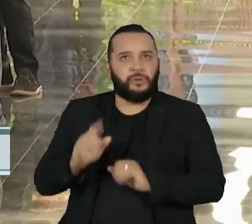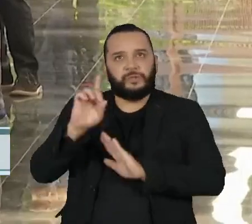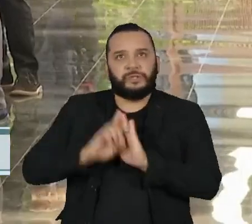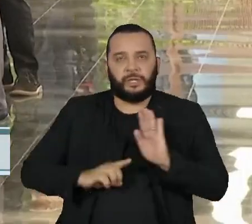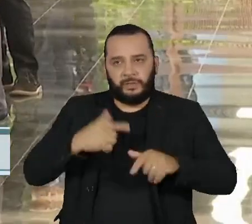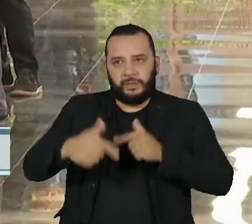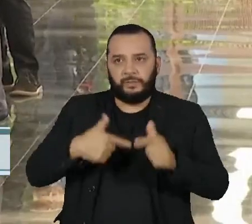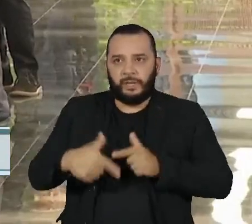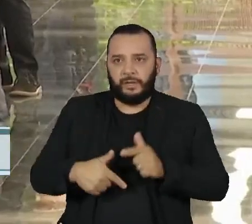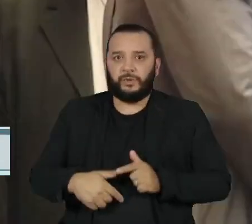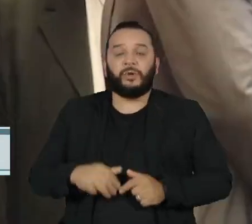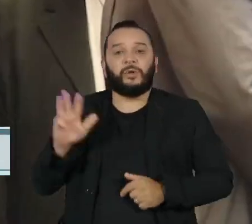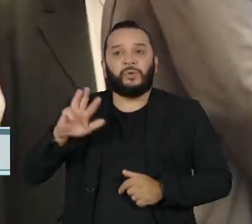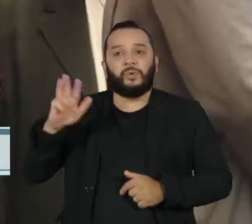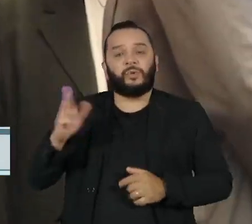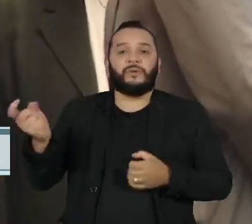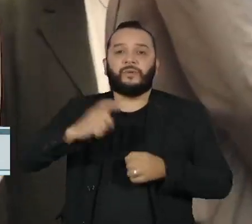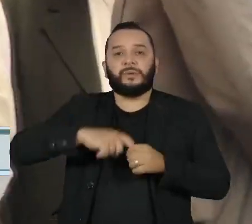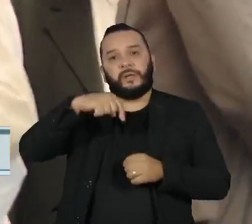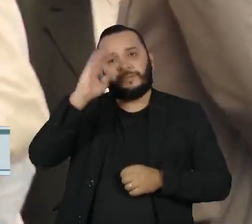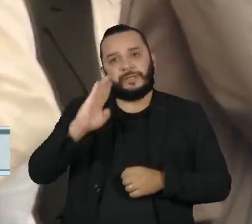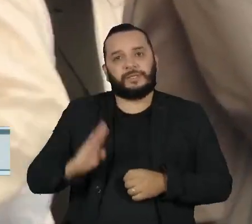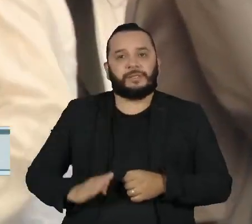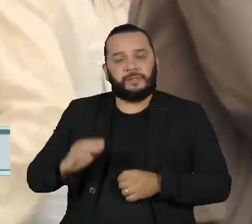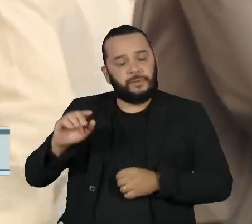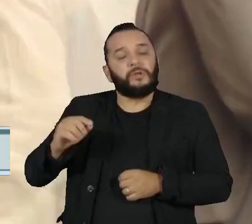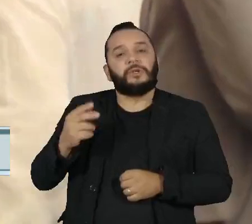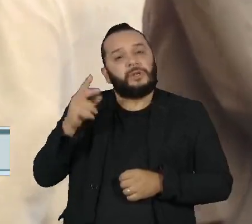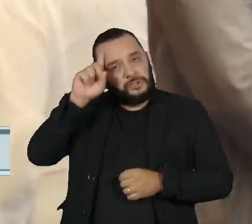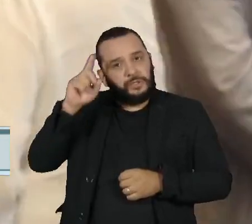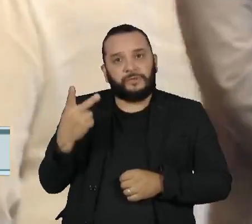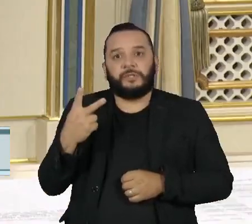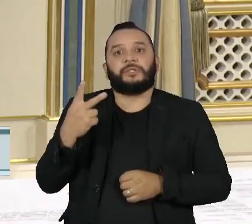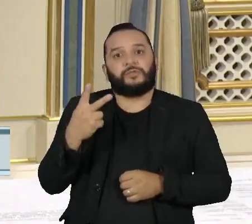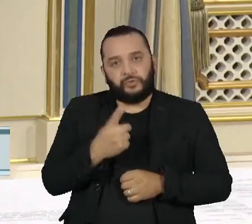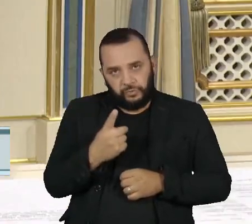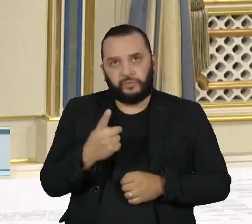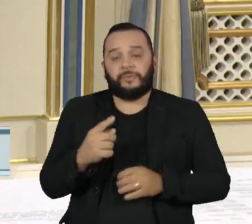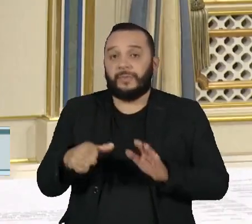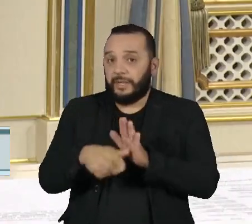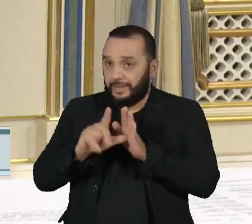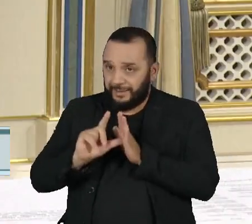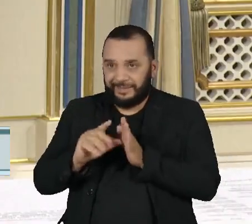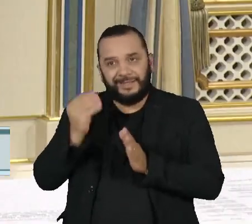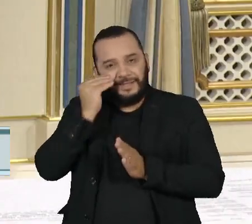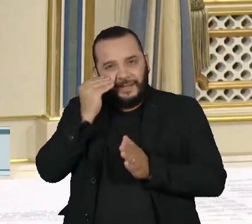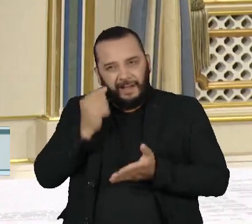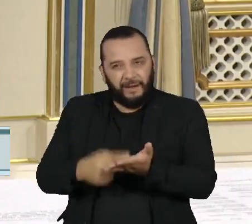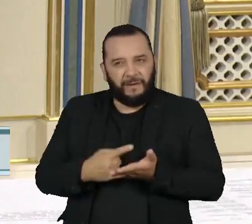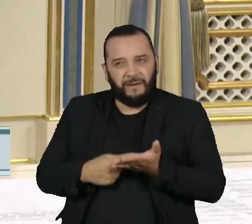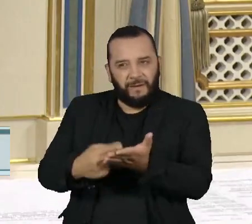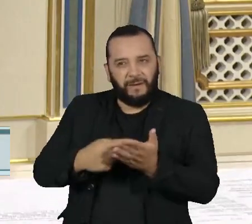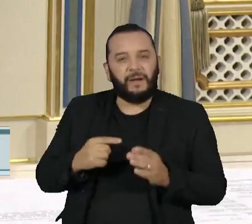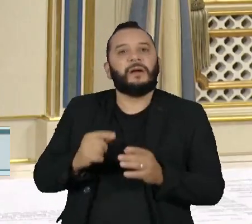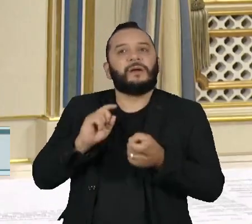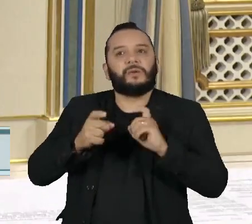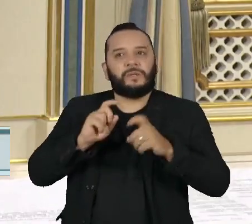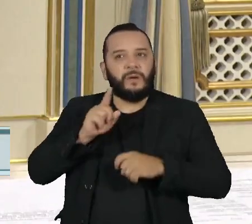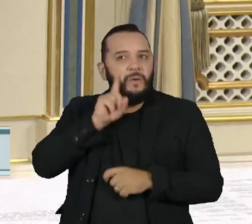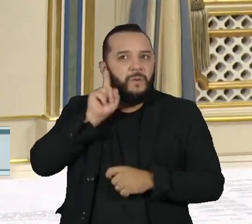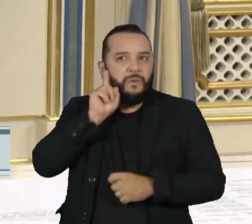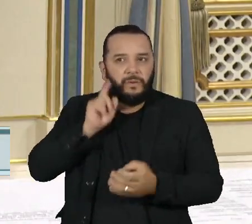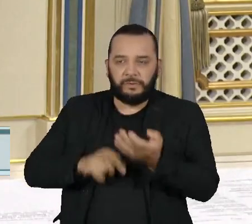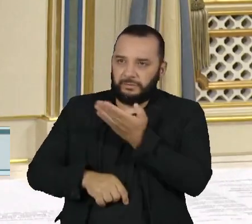previsão é que o presidente retorne para o Brasil na quinta-feira, dia 21, mas antes disso ele tenta encaixar na agenda um encontro com o